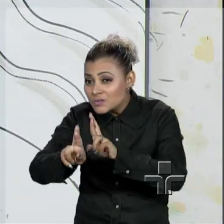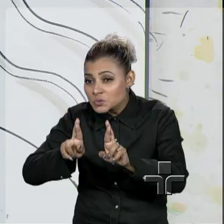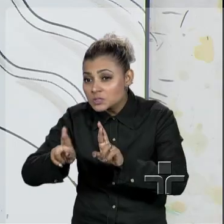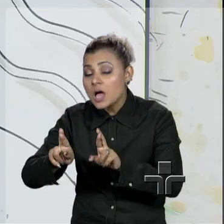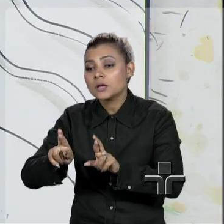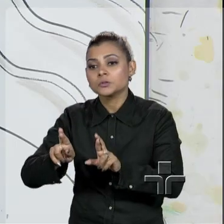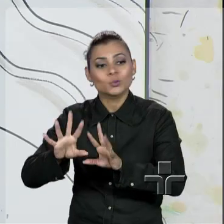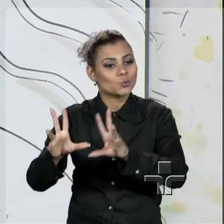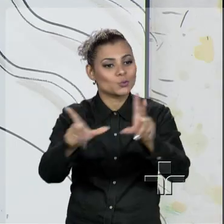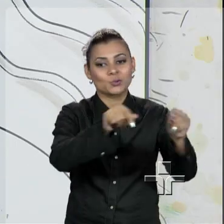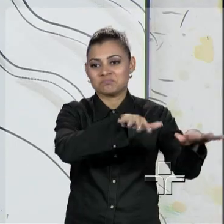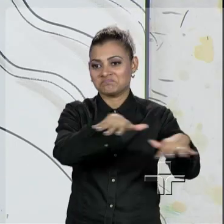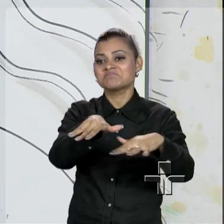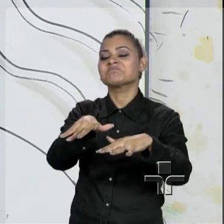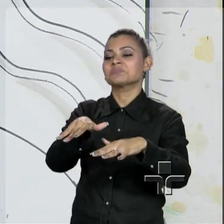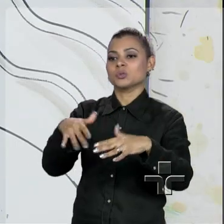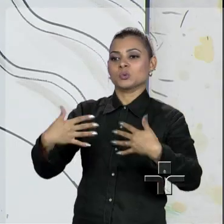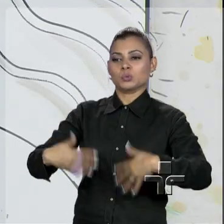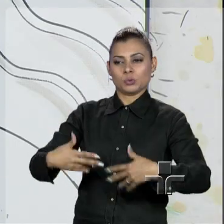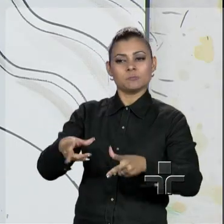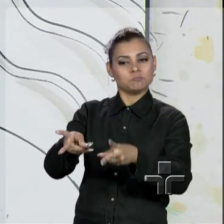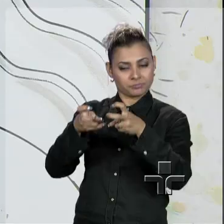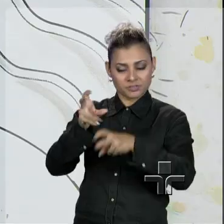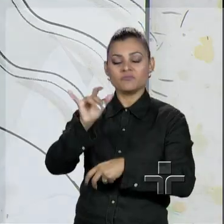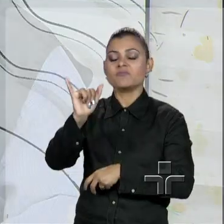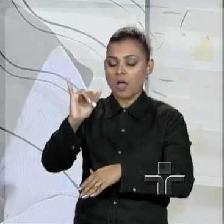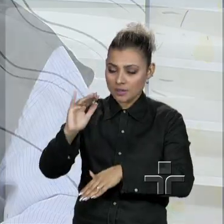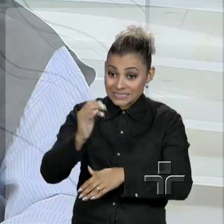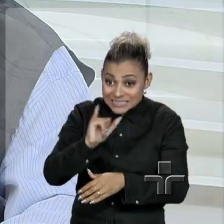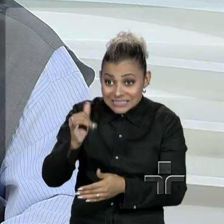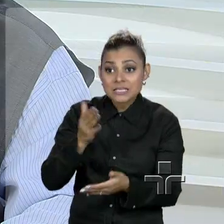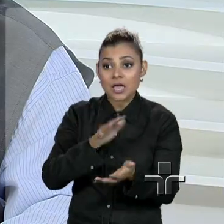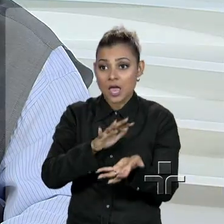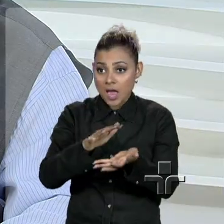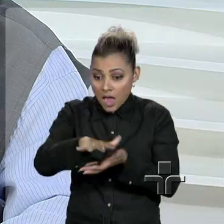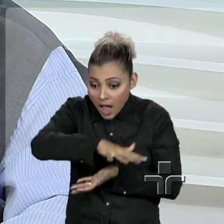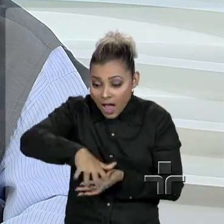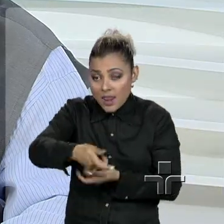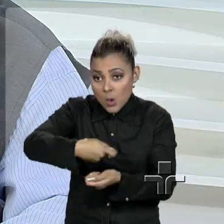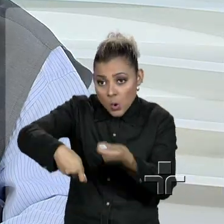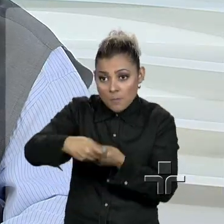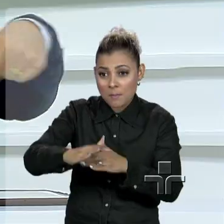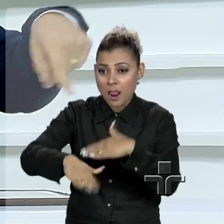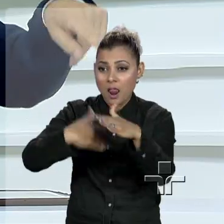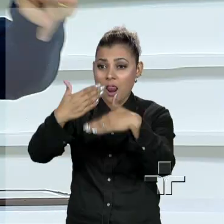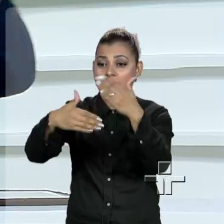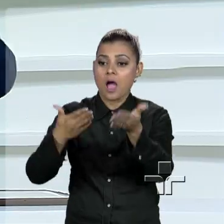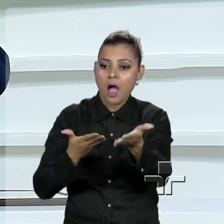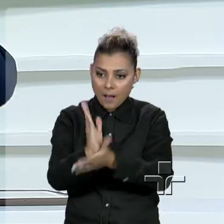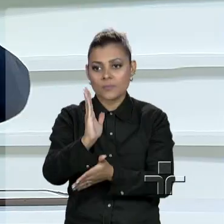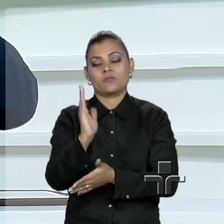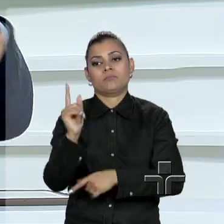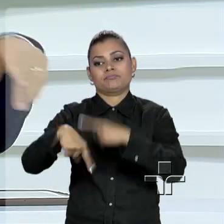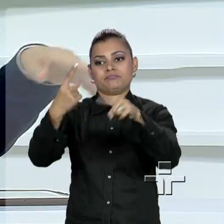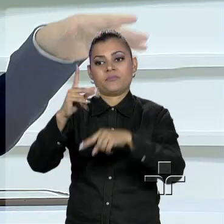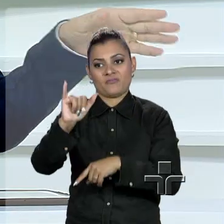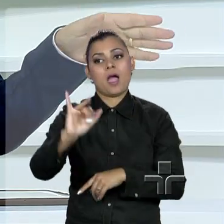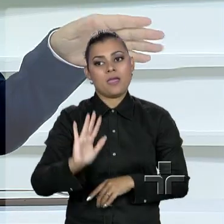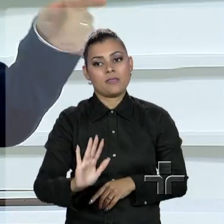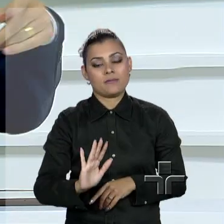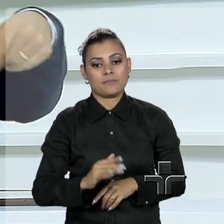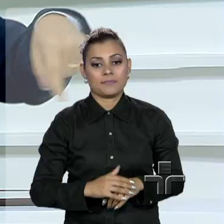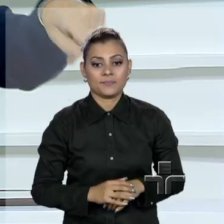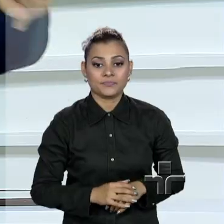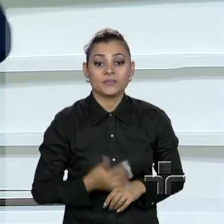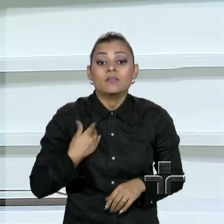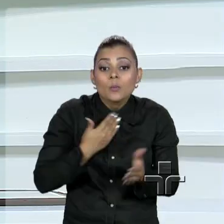serão visíveis no aumento da eficiência da economia. Vamos começar a fazer essa roda inicialmente aqui, começando